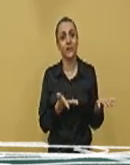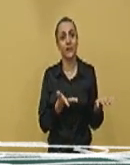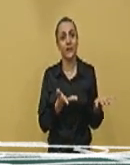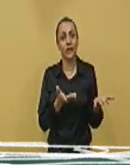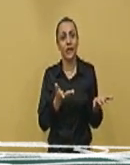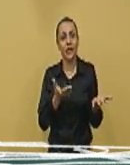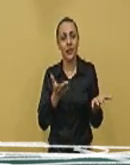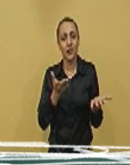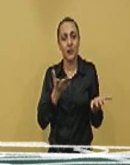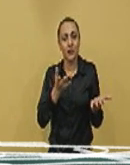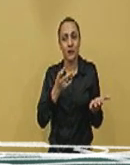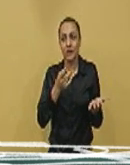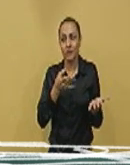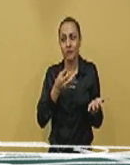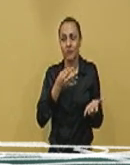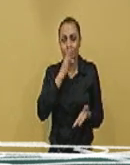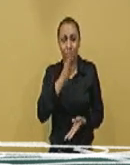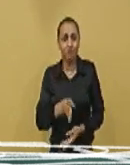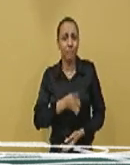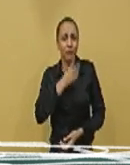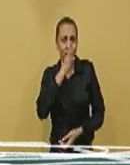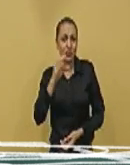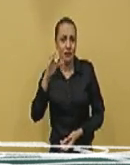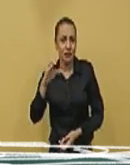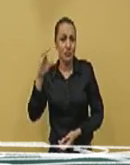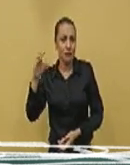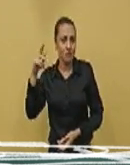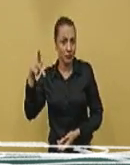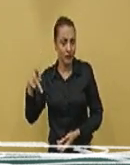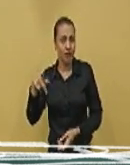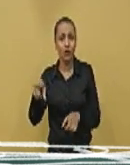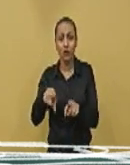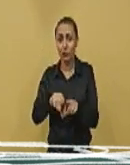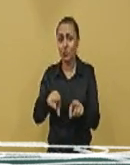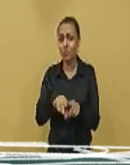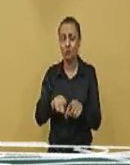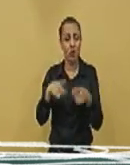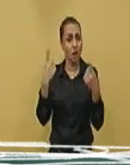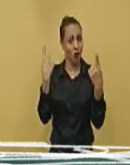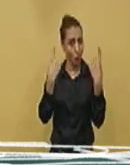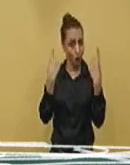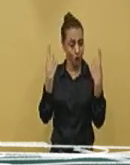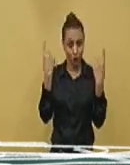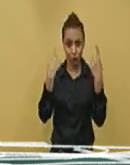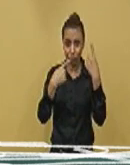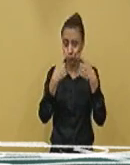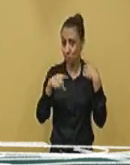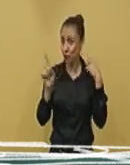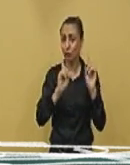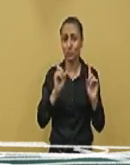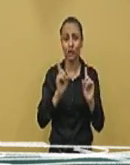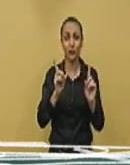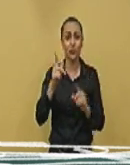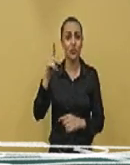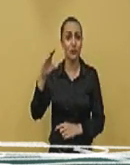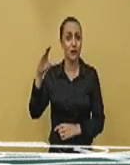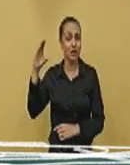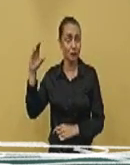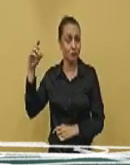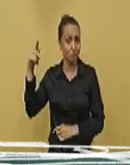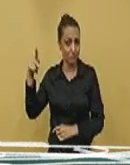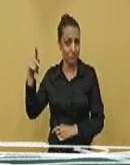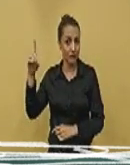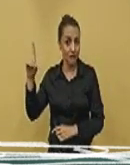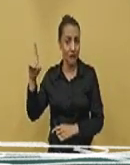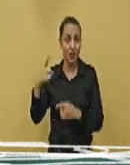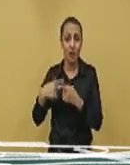ofensas à CPPD e também fui contra um parecer da CPPD, mas eu fui pela Procuradoria Jurídica. Porque uma